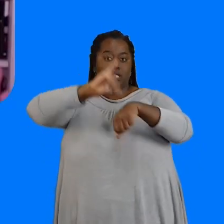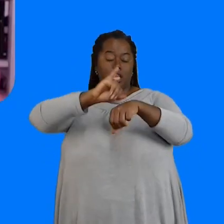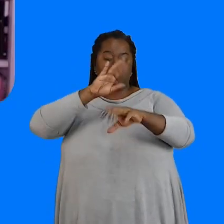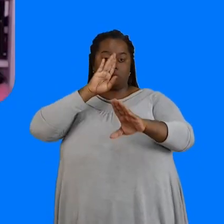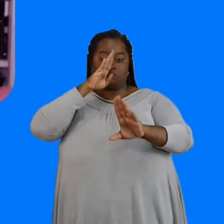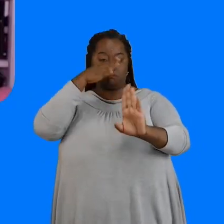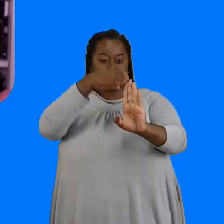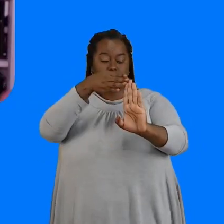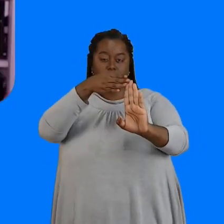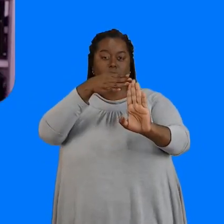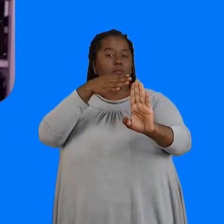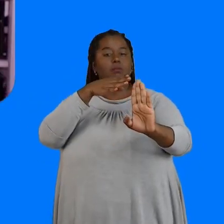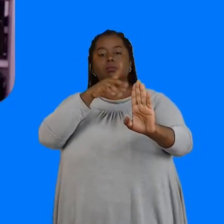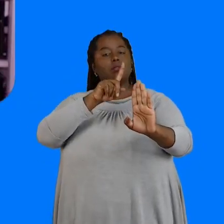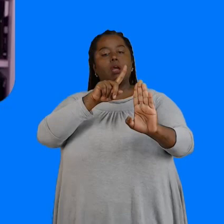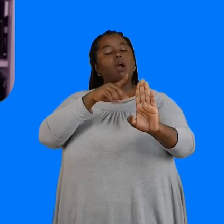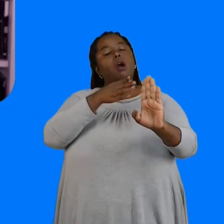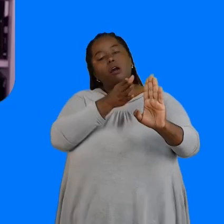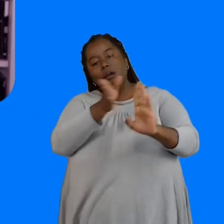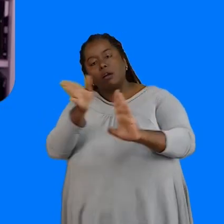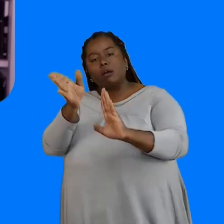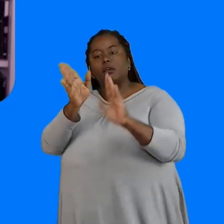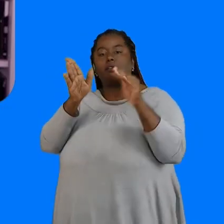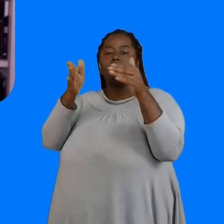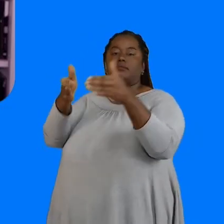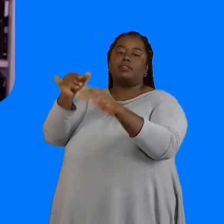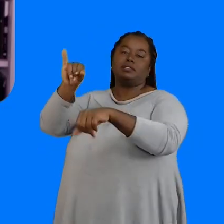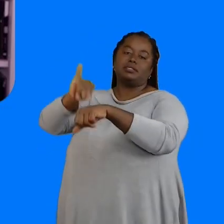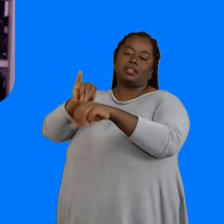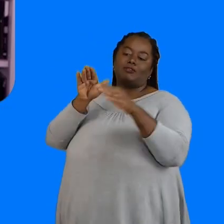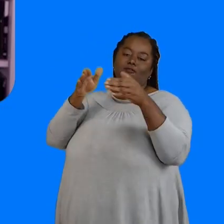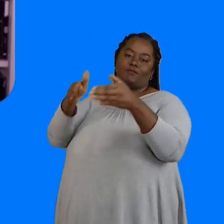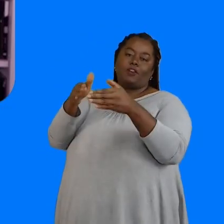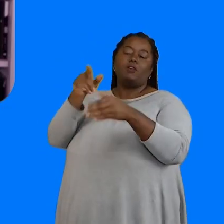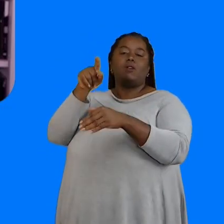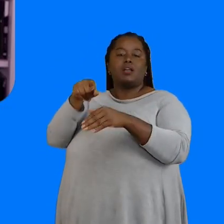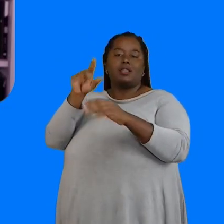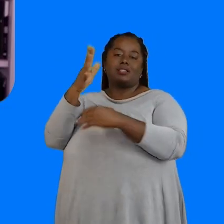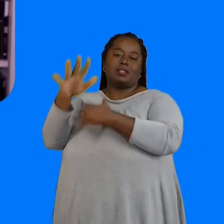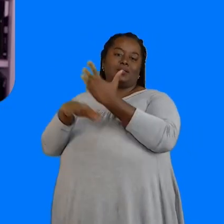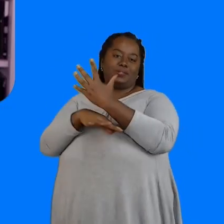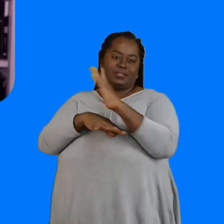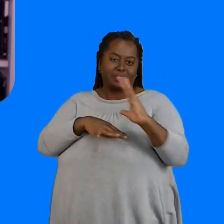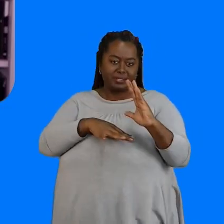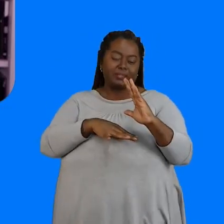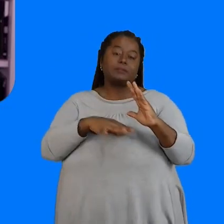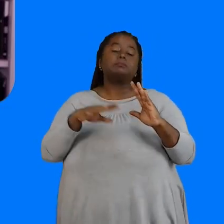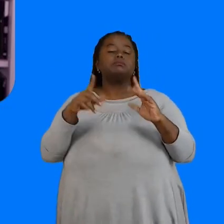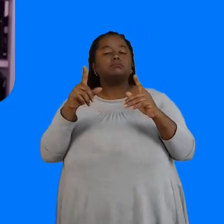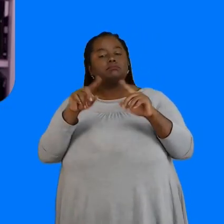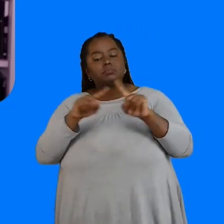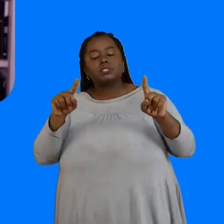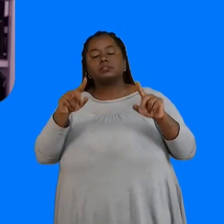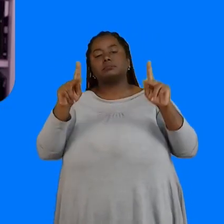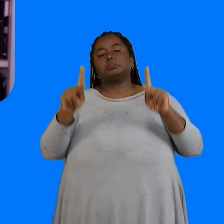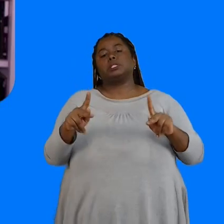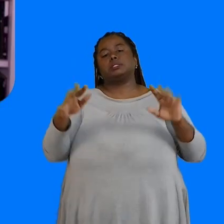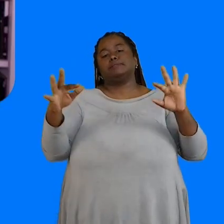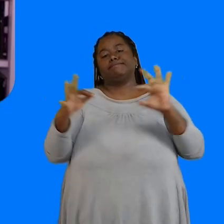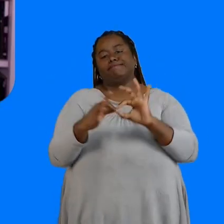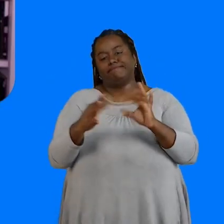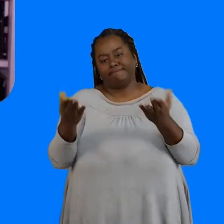em relação com a natureza e fazendo vénia, inclusive, no sentido que a natureza é a